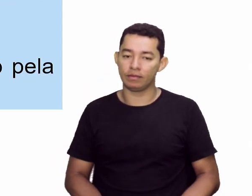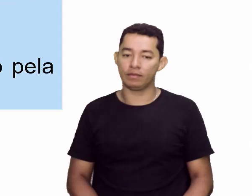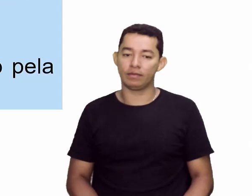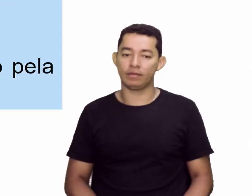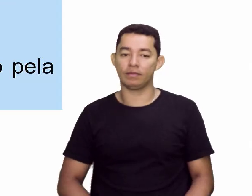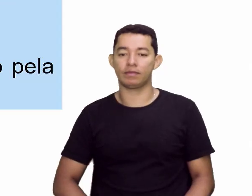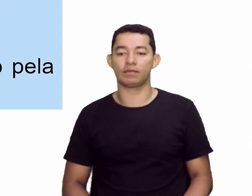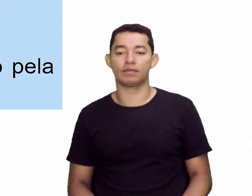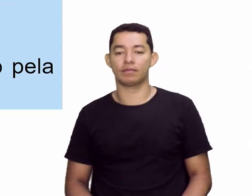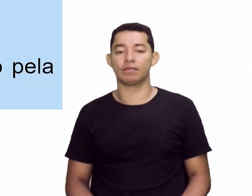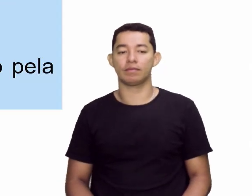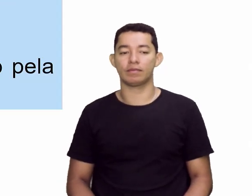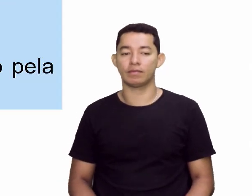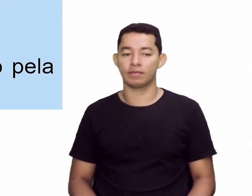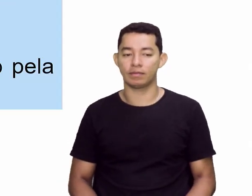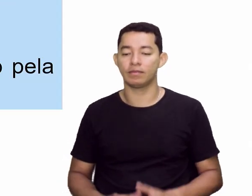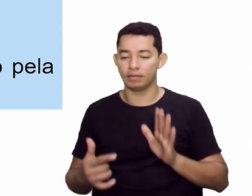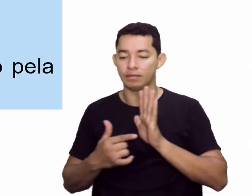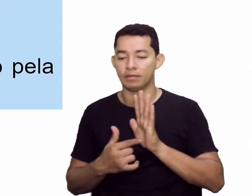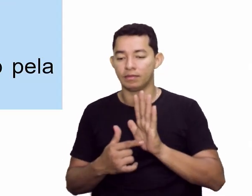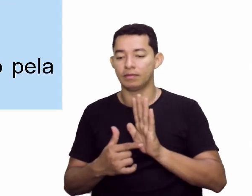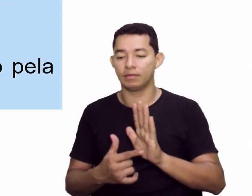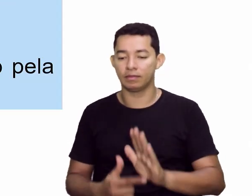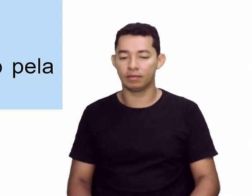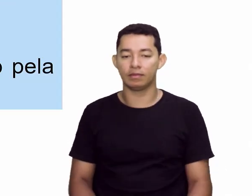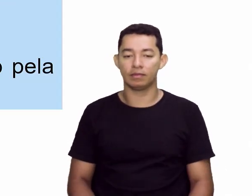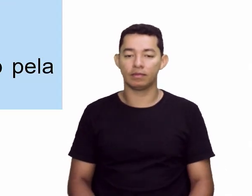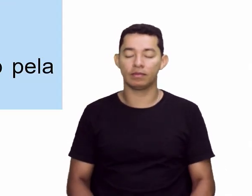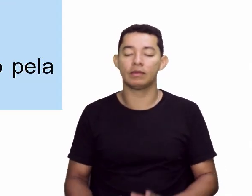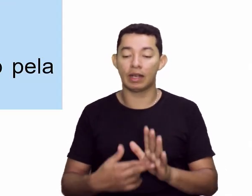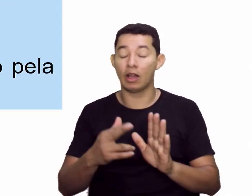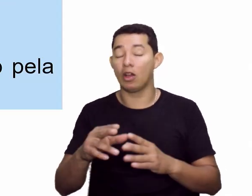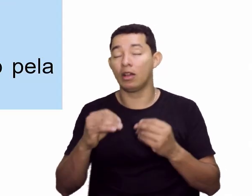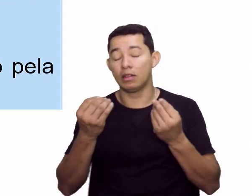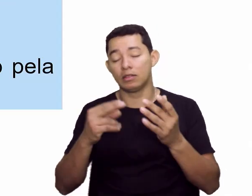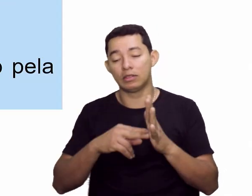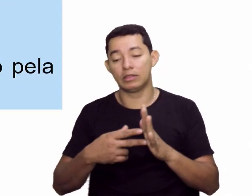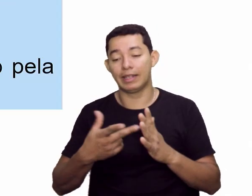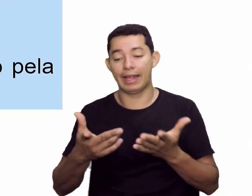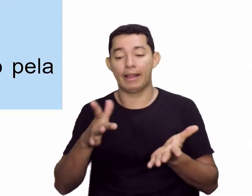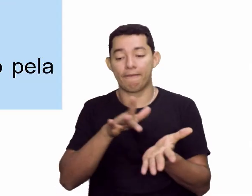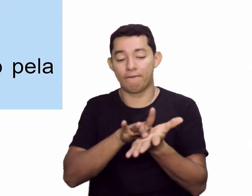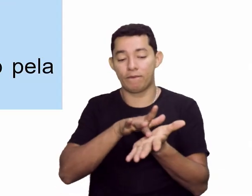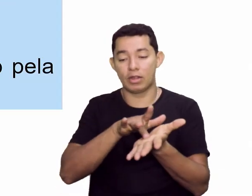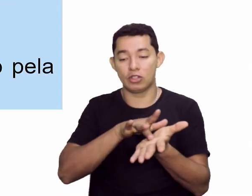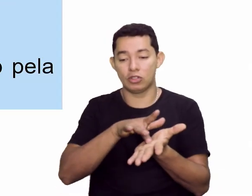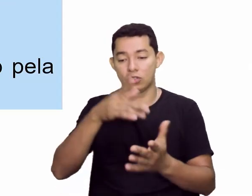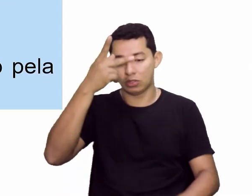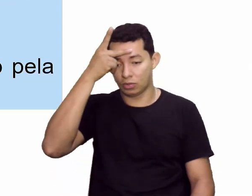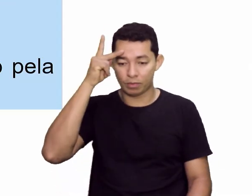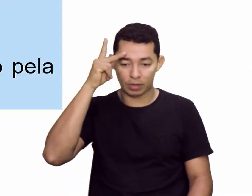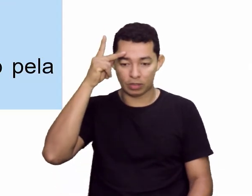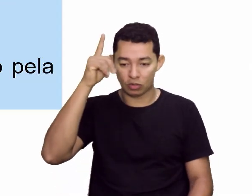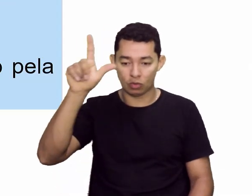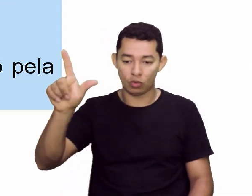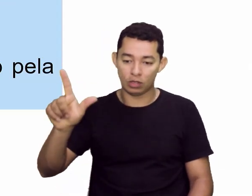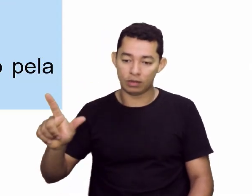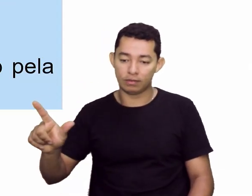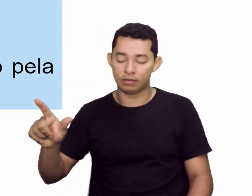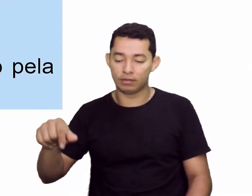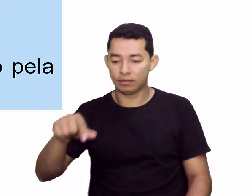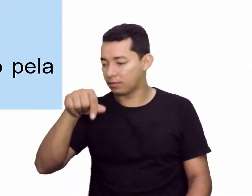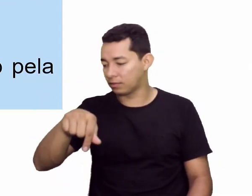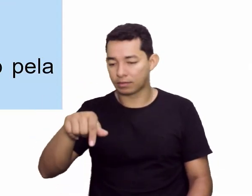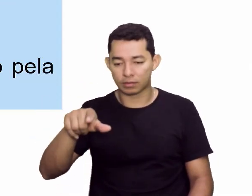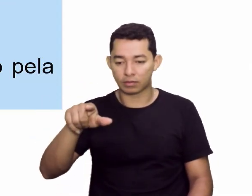público a representação. Ou seja, ele está fingindo. Ele não é realmente aquela pessoa,